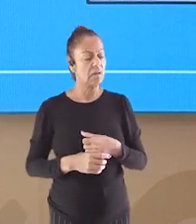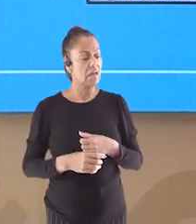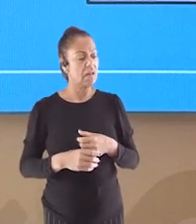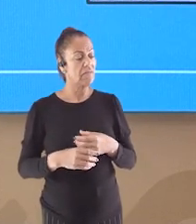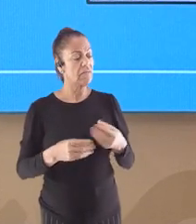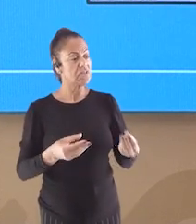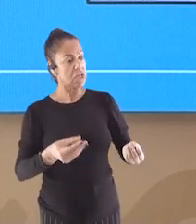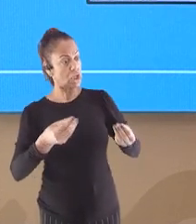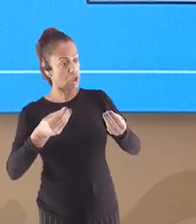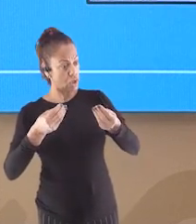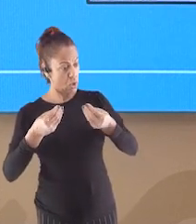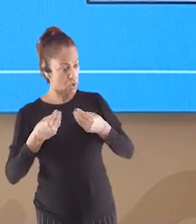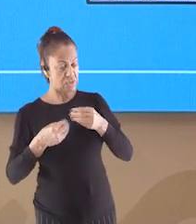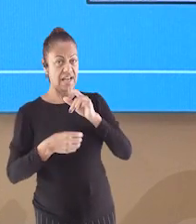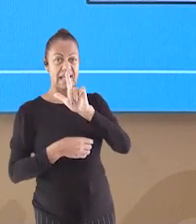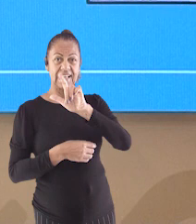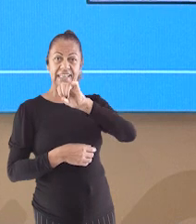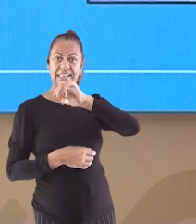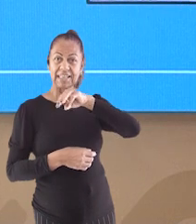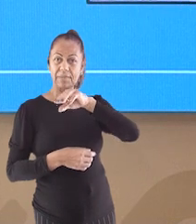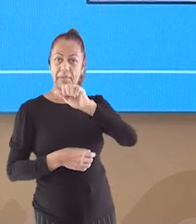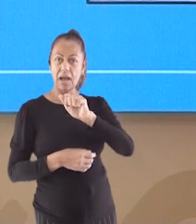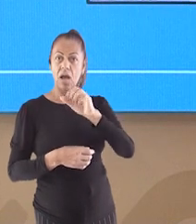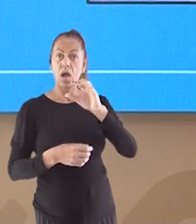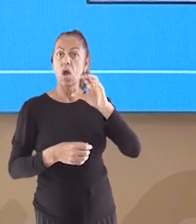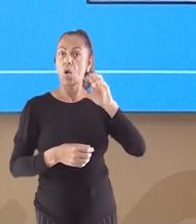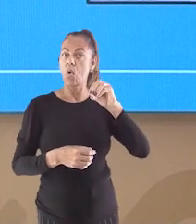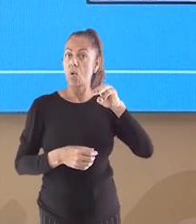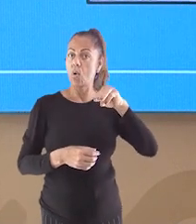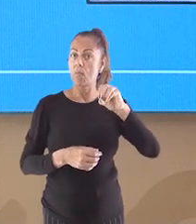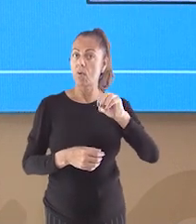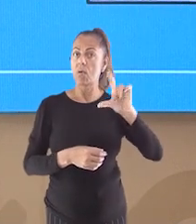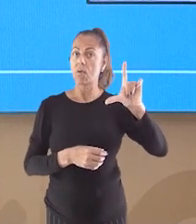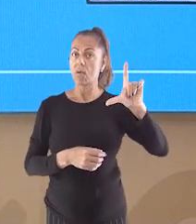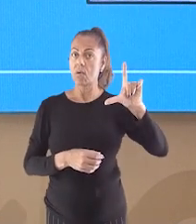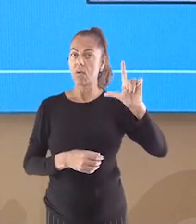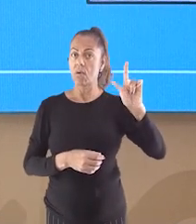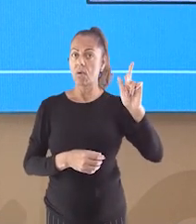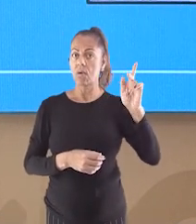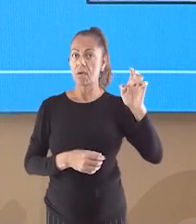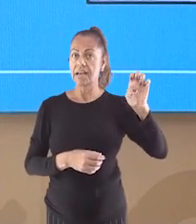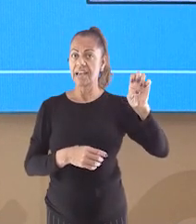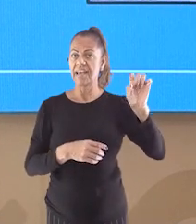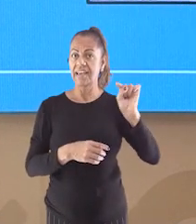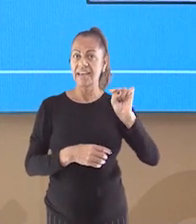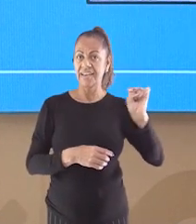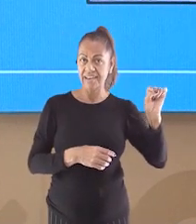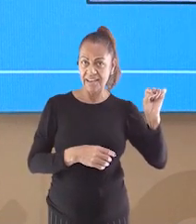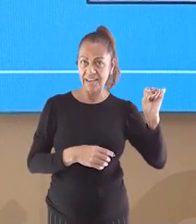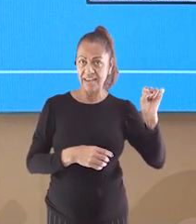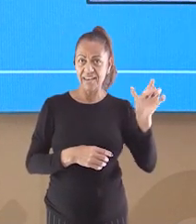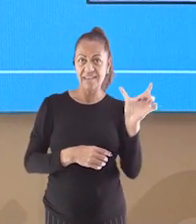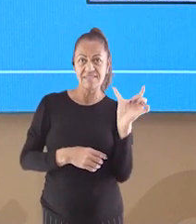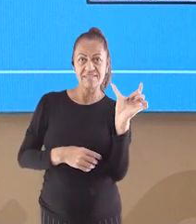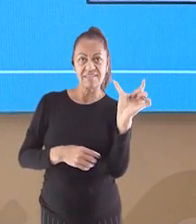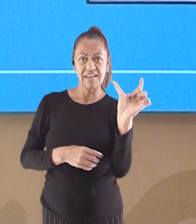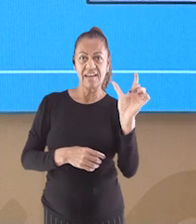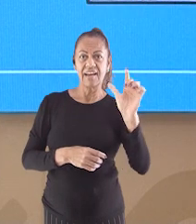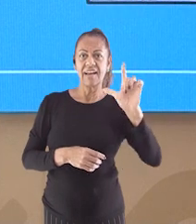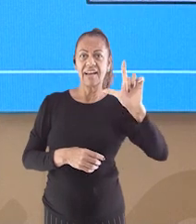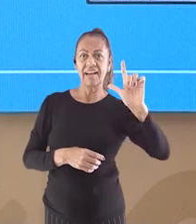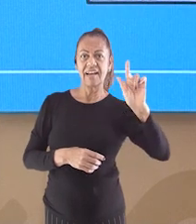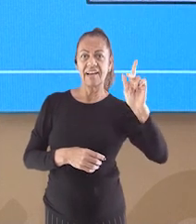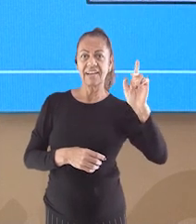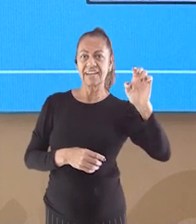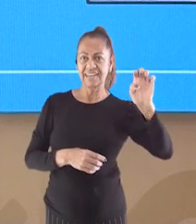só. Trouxe uma lima como lhe pedi? E o Ed responde, trouxe-a bem escondida aqui,